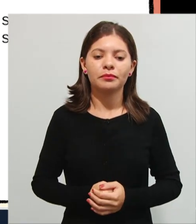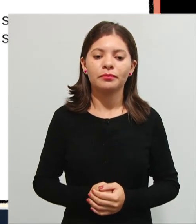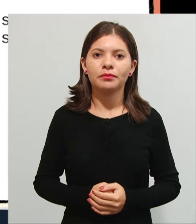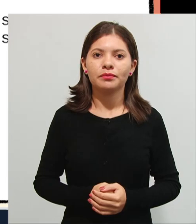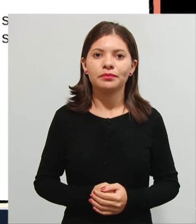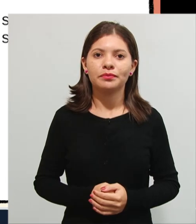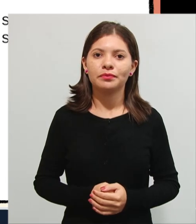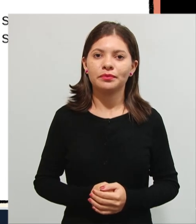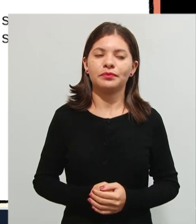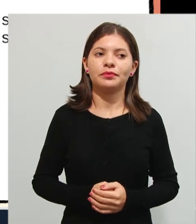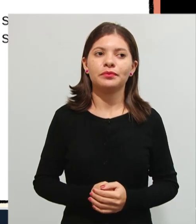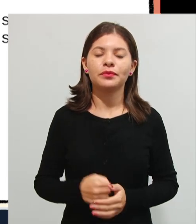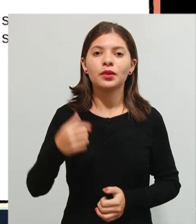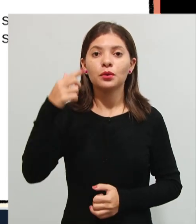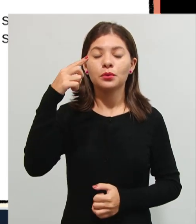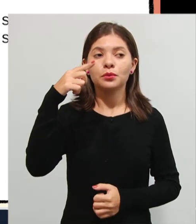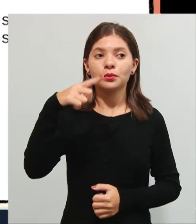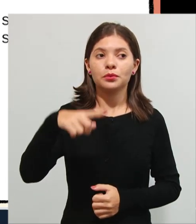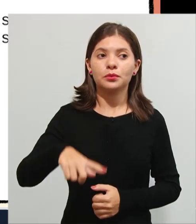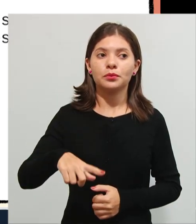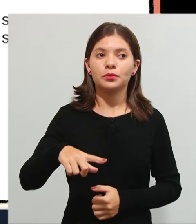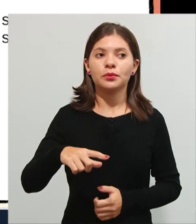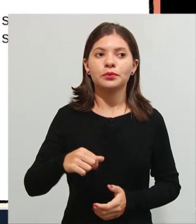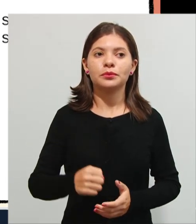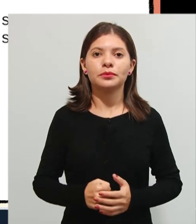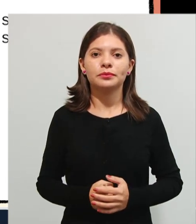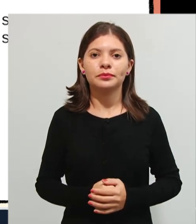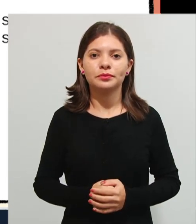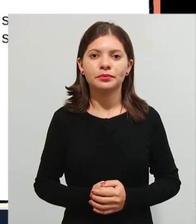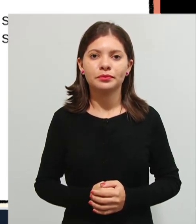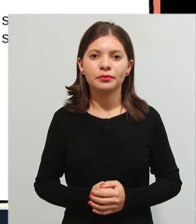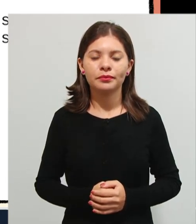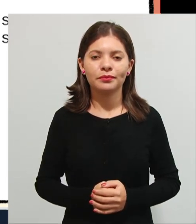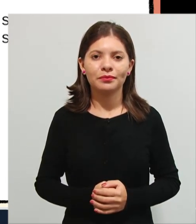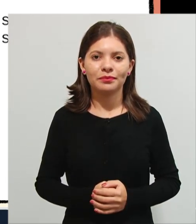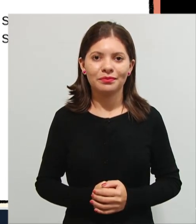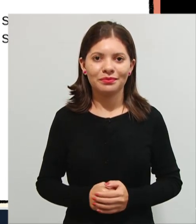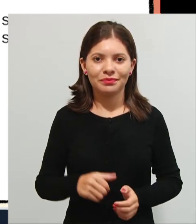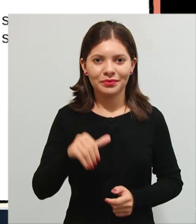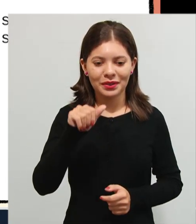documento Word dentro do Writer. O